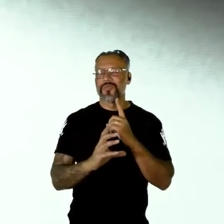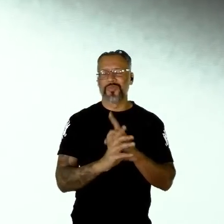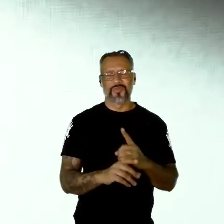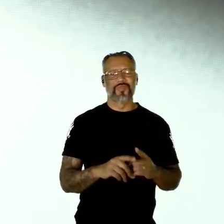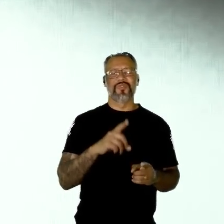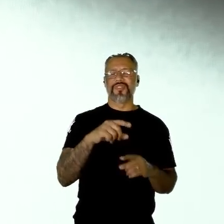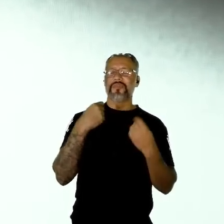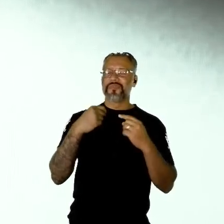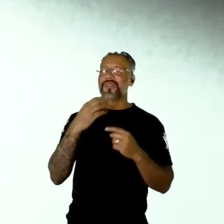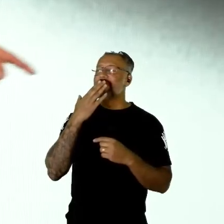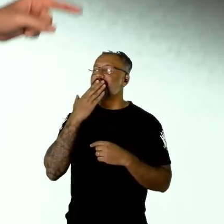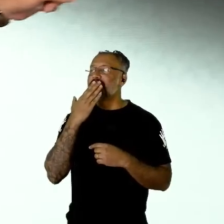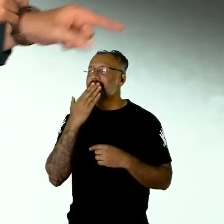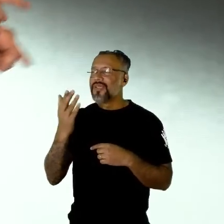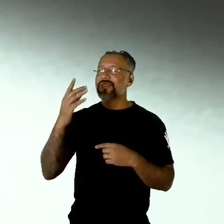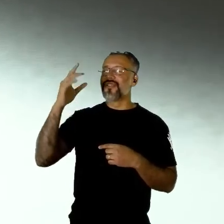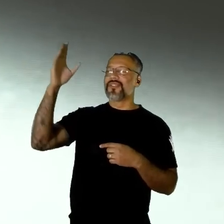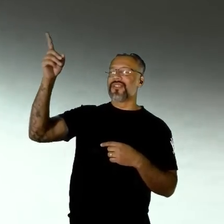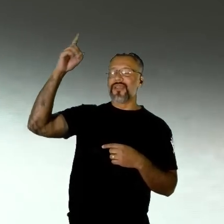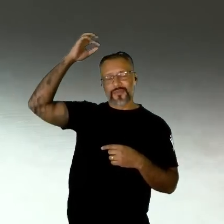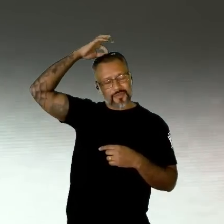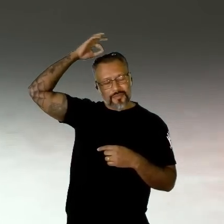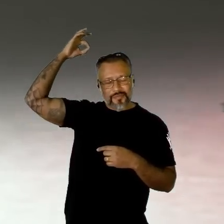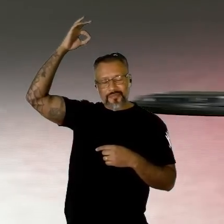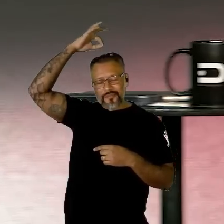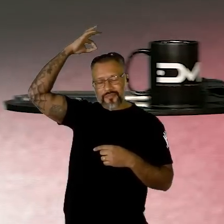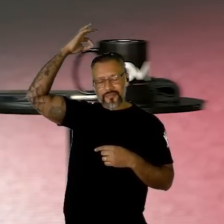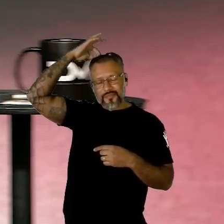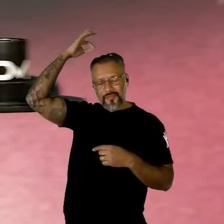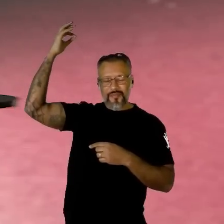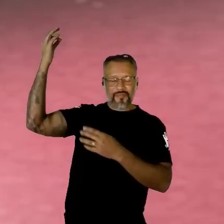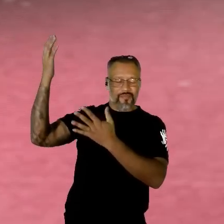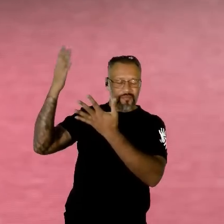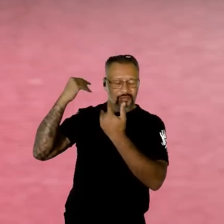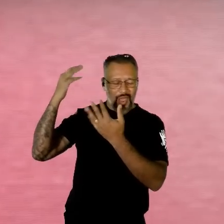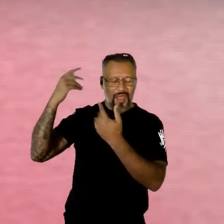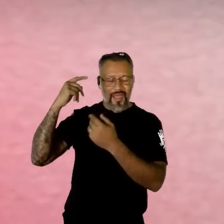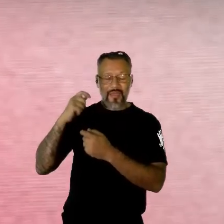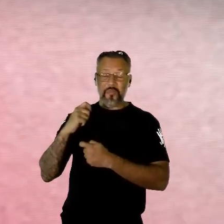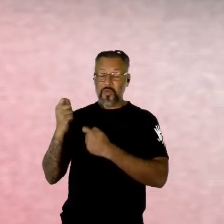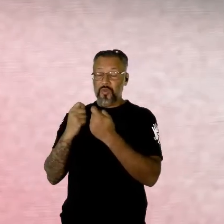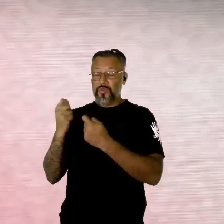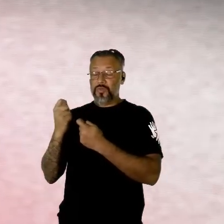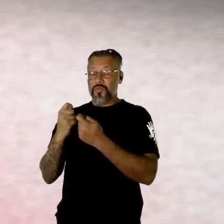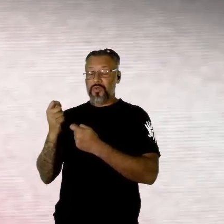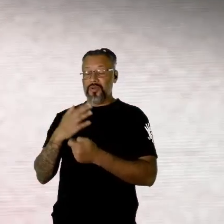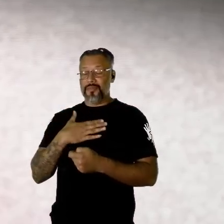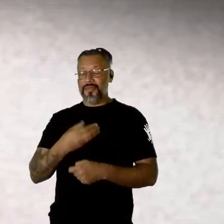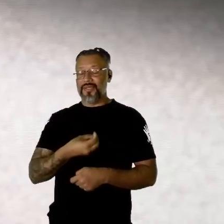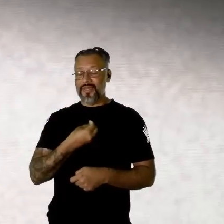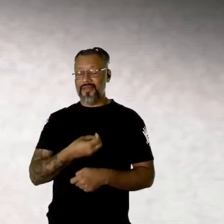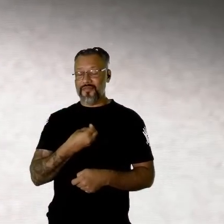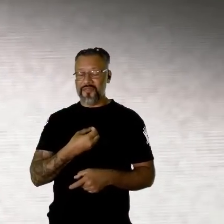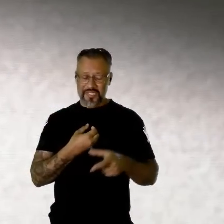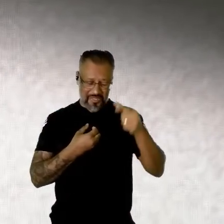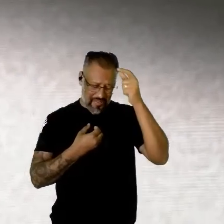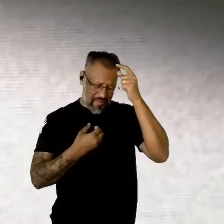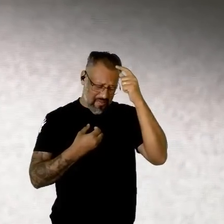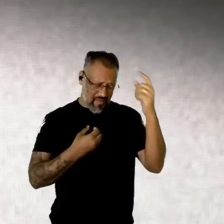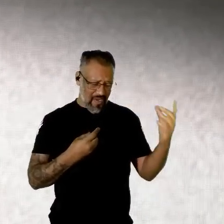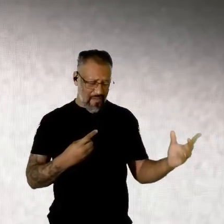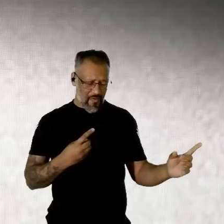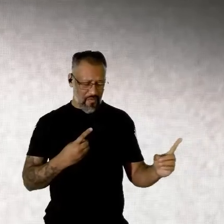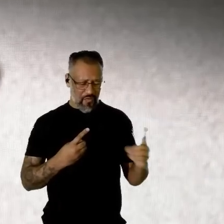ser lá tá vazia eu não vou controlar minha boca controla a minha alma Eu não você lá tá vazia Satanás não vai ocupar